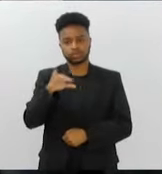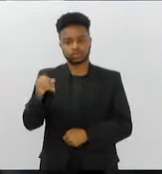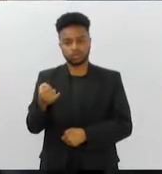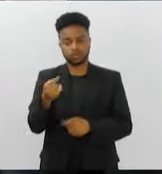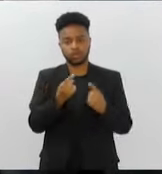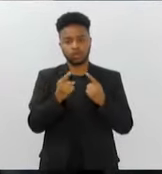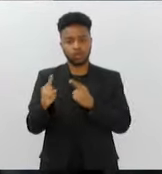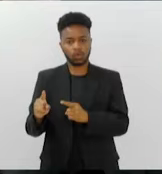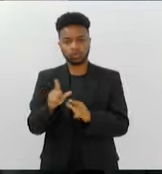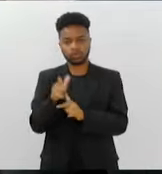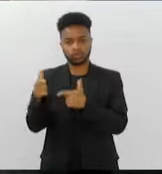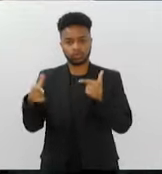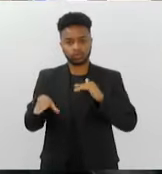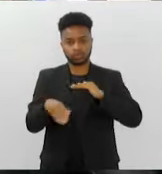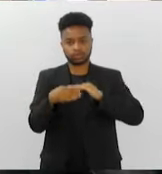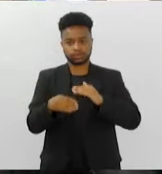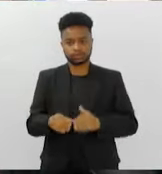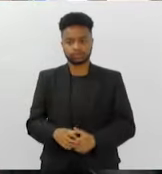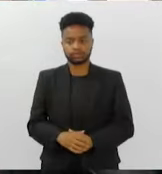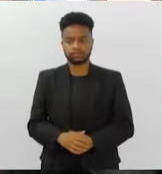contrário às demais emendas, presidente.